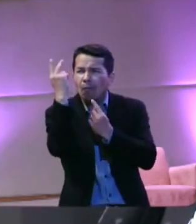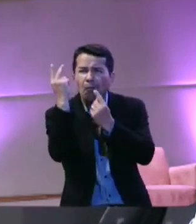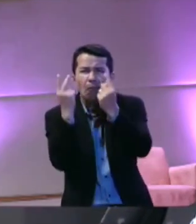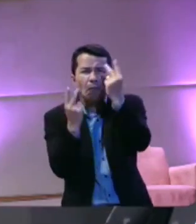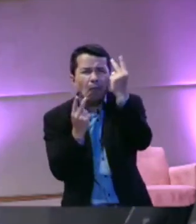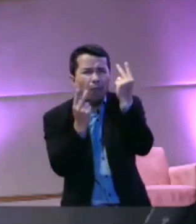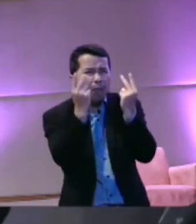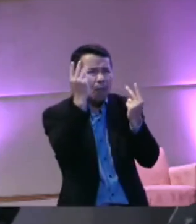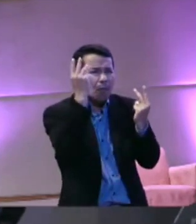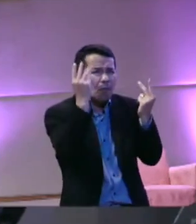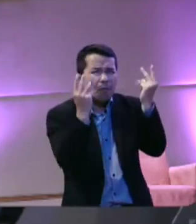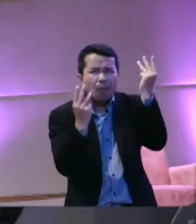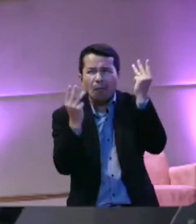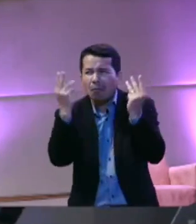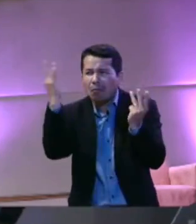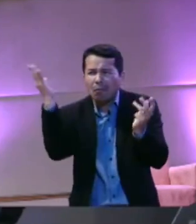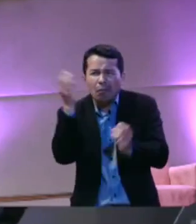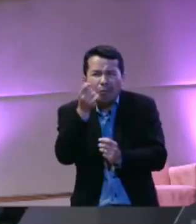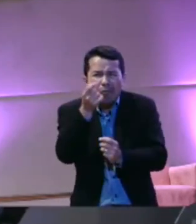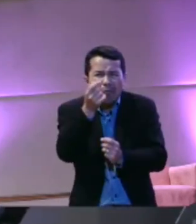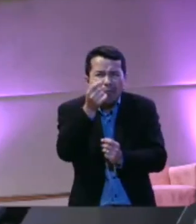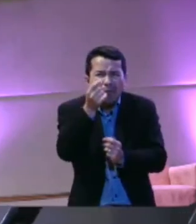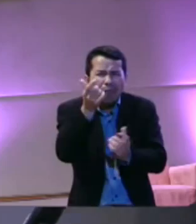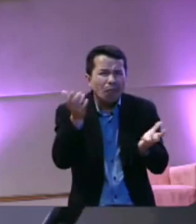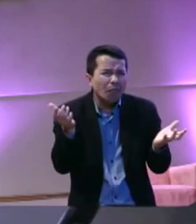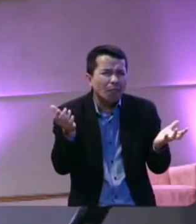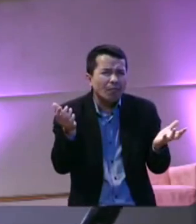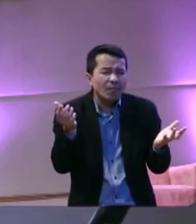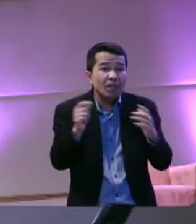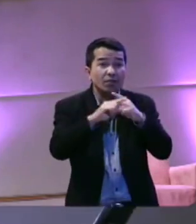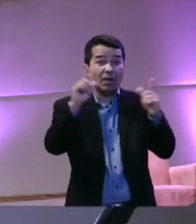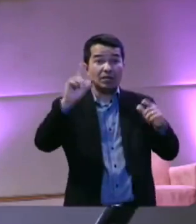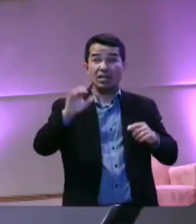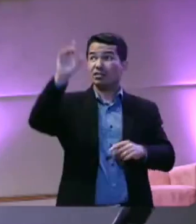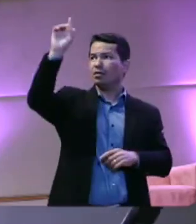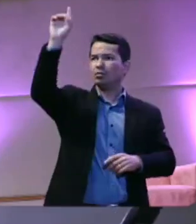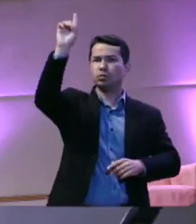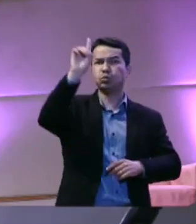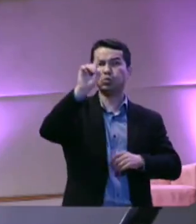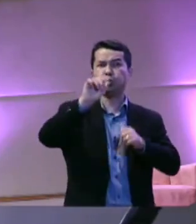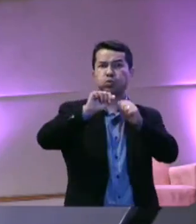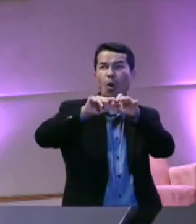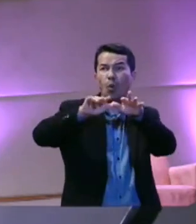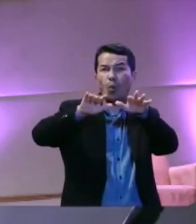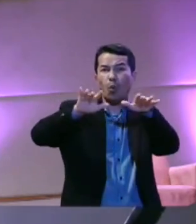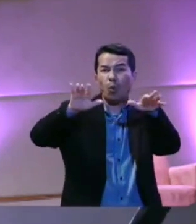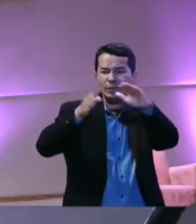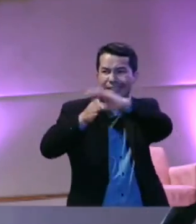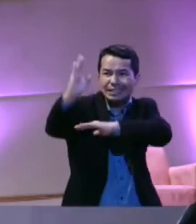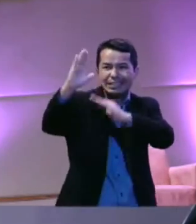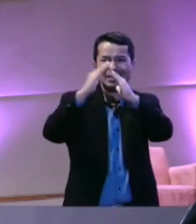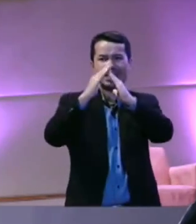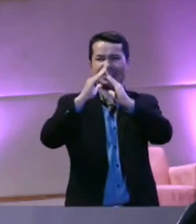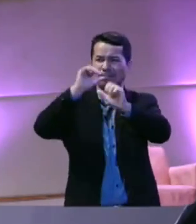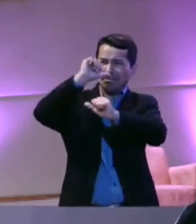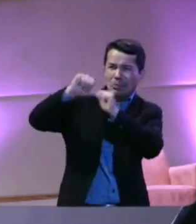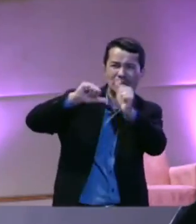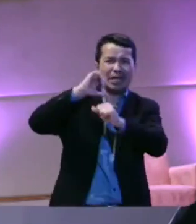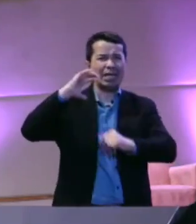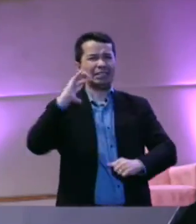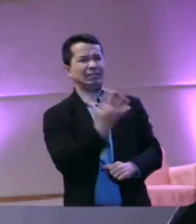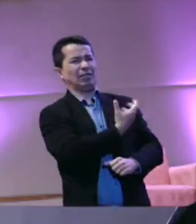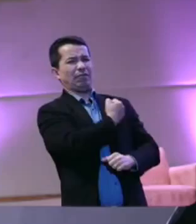mover poderoso, não é um programa mais da igreja. É um mover poderoso com o único intuito: